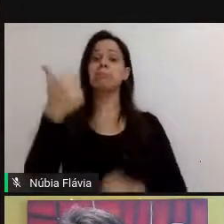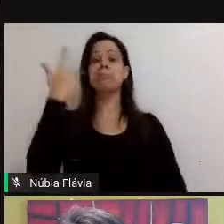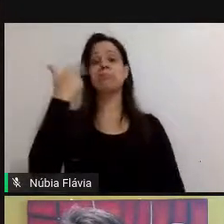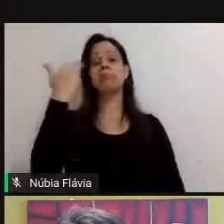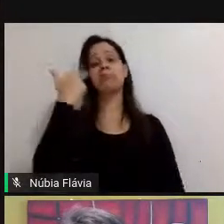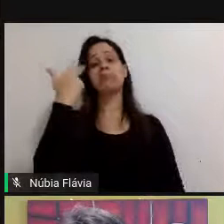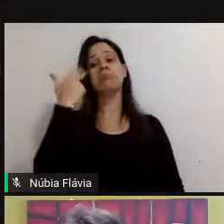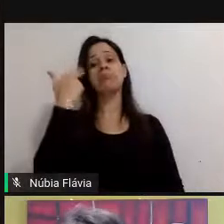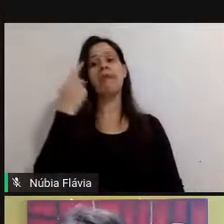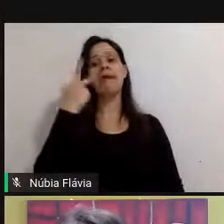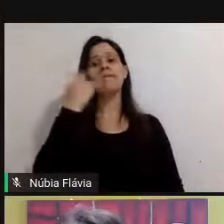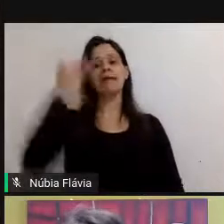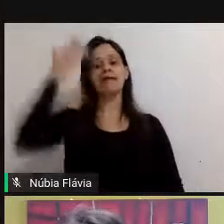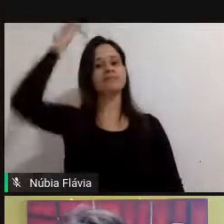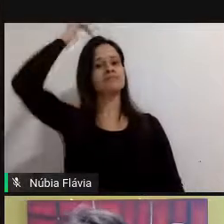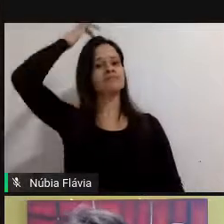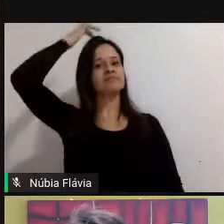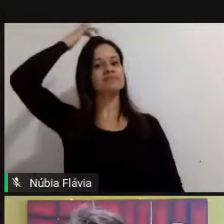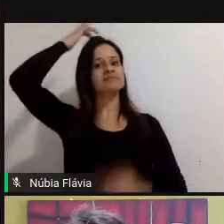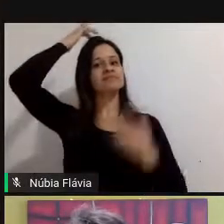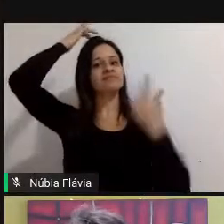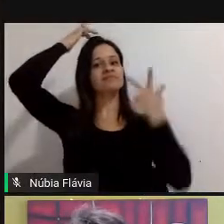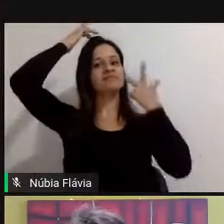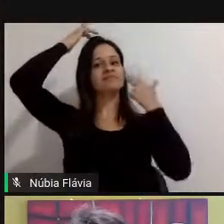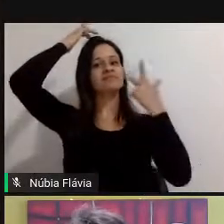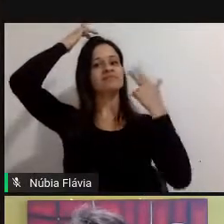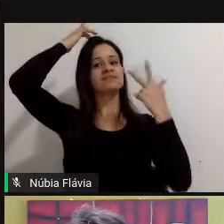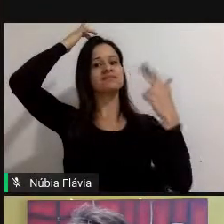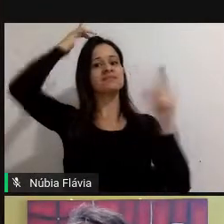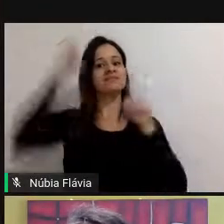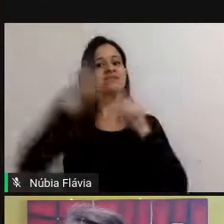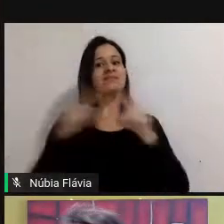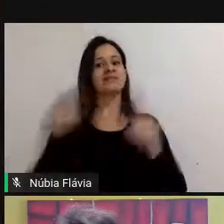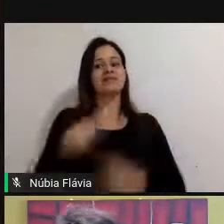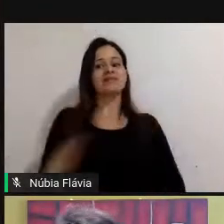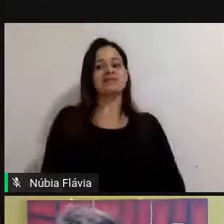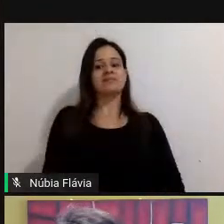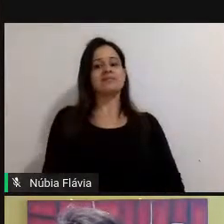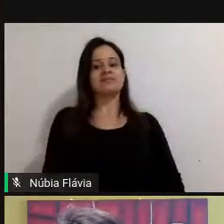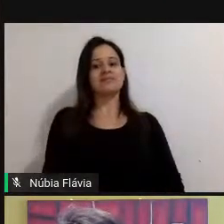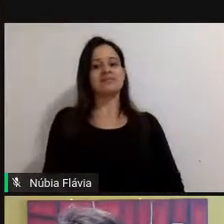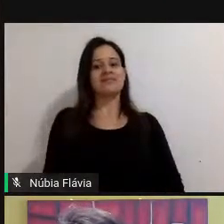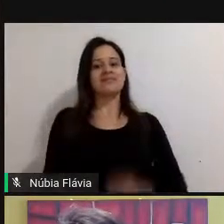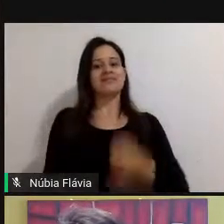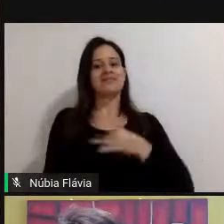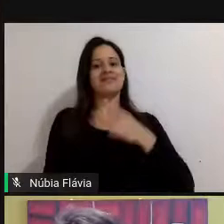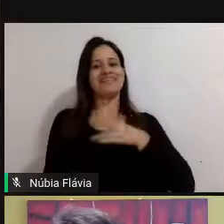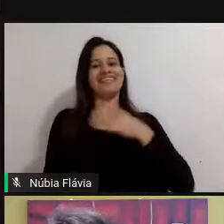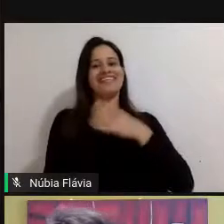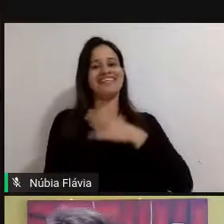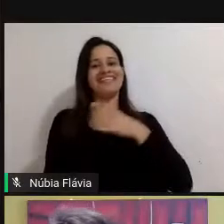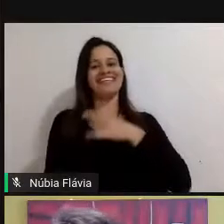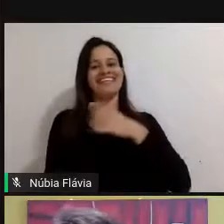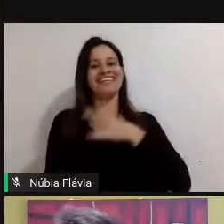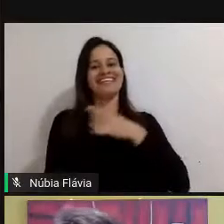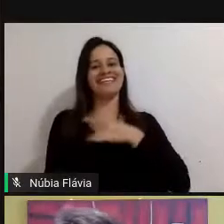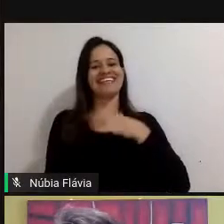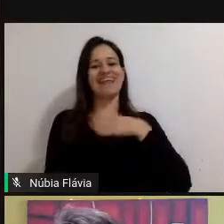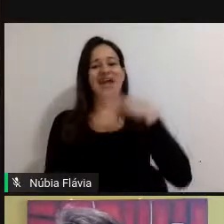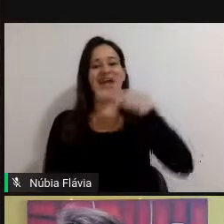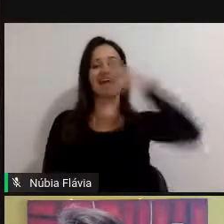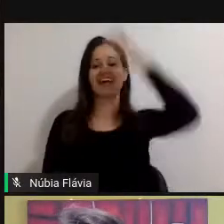estava tranquilo, mas quando eu olhava para o lado, ele estava com a mão no freio de mão, assim, sabe? Não sei porquê, acho que era só